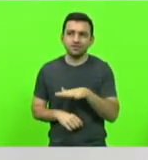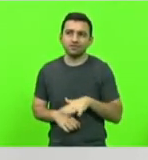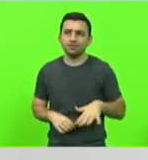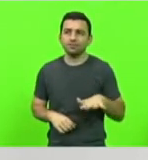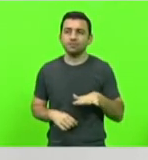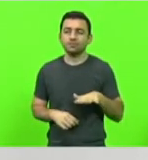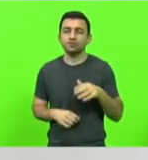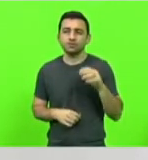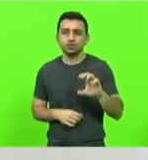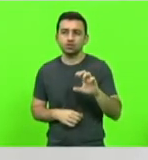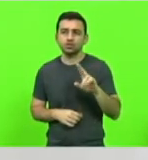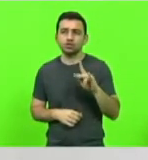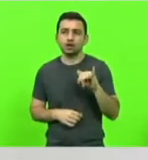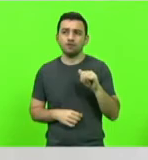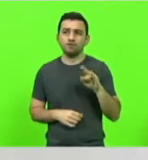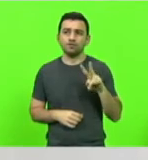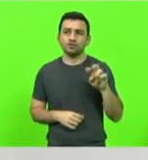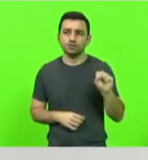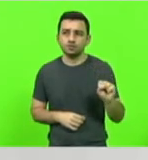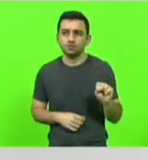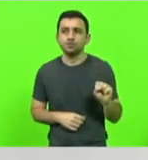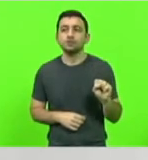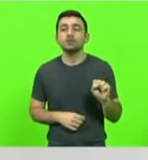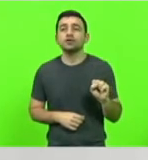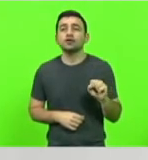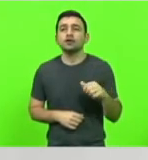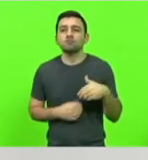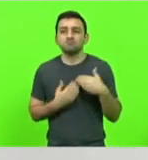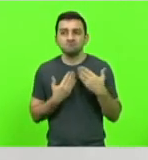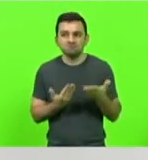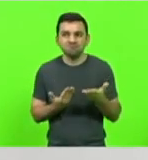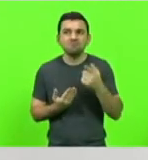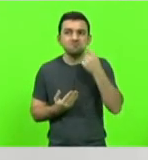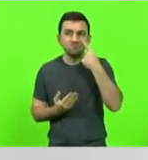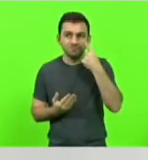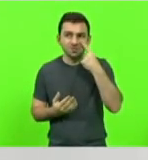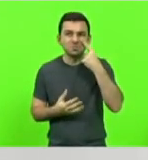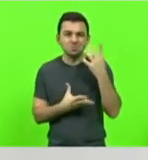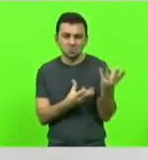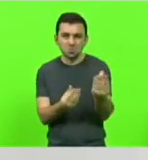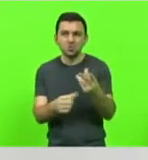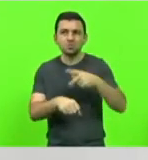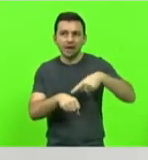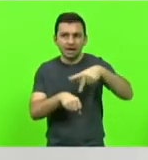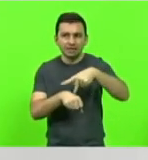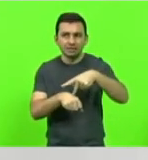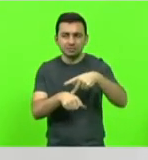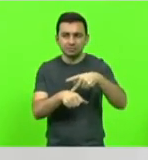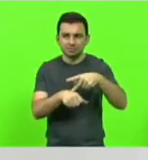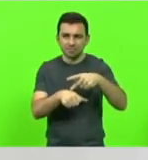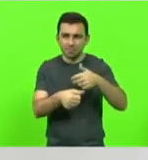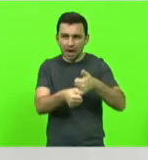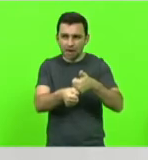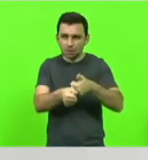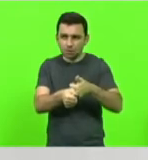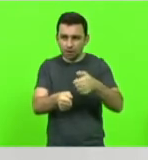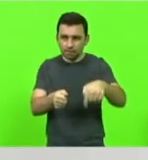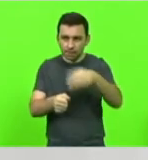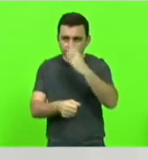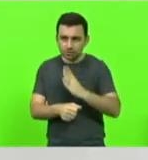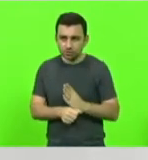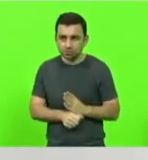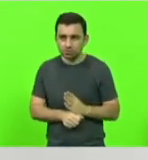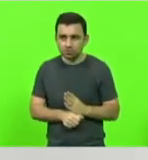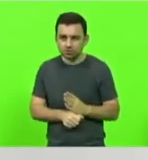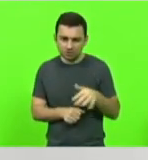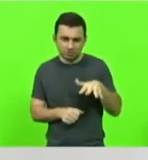completa desgraça. E, se você olhar a situação de muitos países aqui vizinhos nossos, isso